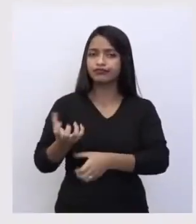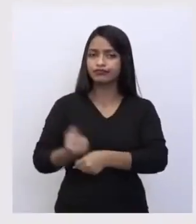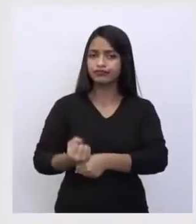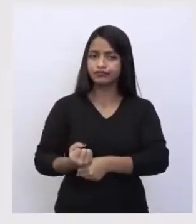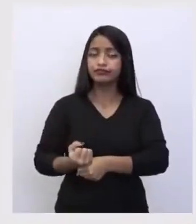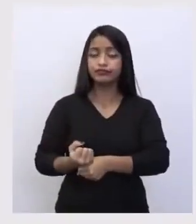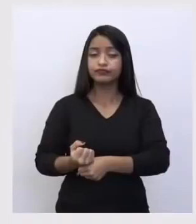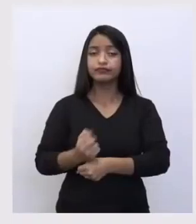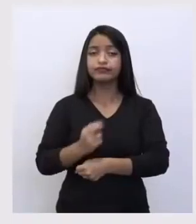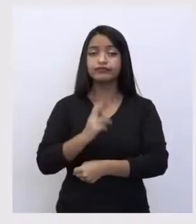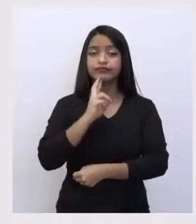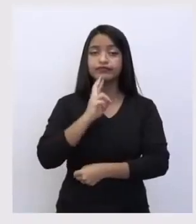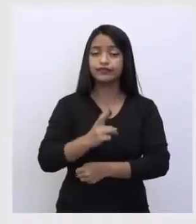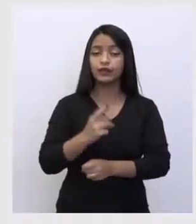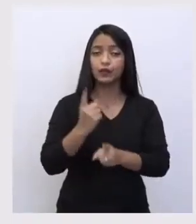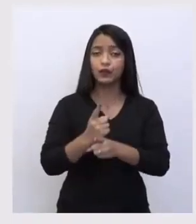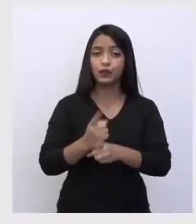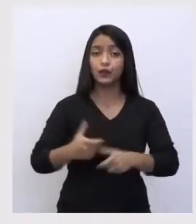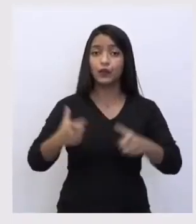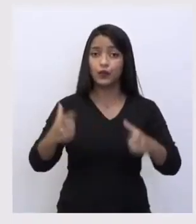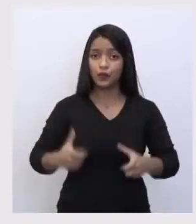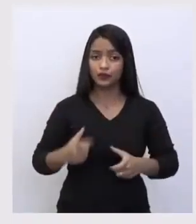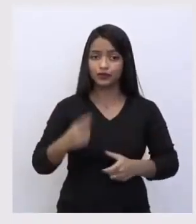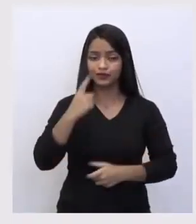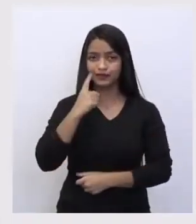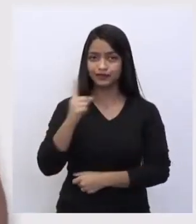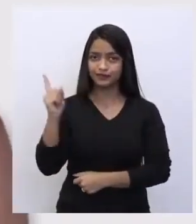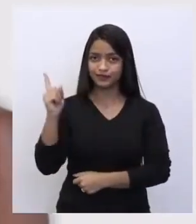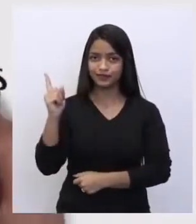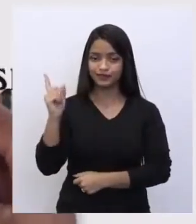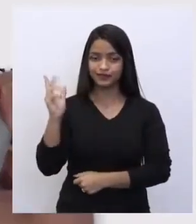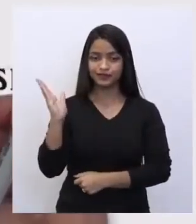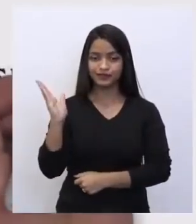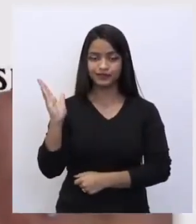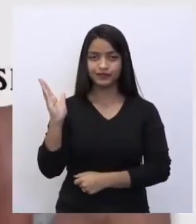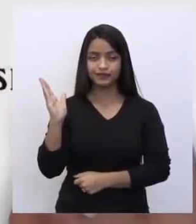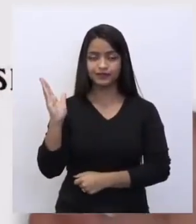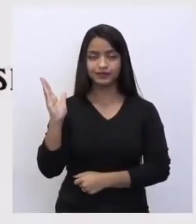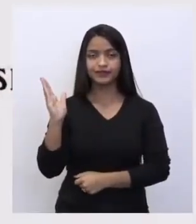As respostas você encontra nessa edição de P22 On.